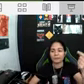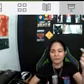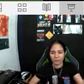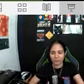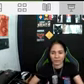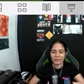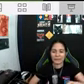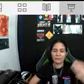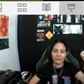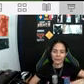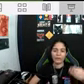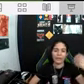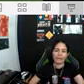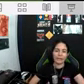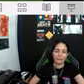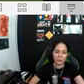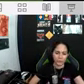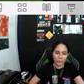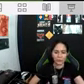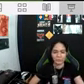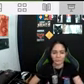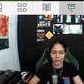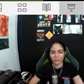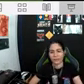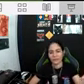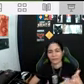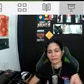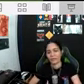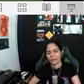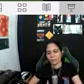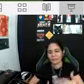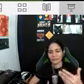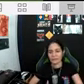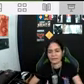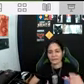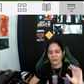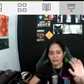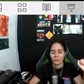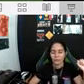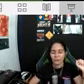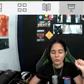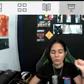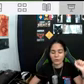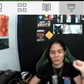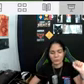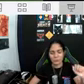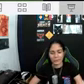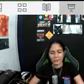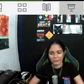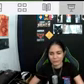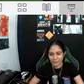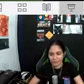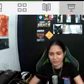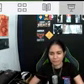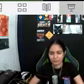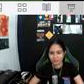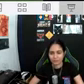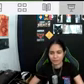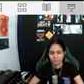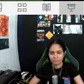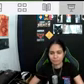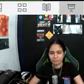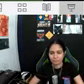e você vai conseguir saber de quem era a amostra com transparente e qual era a amostra sem o coletor estar transparente.